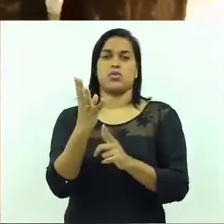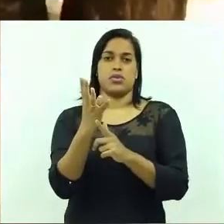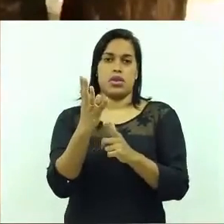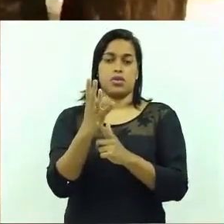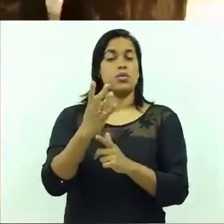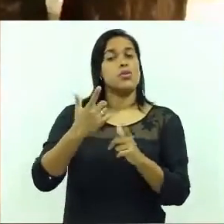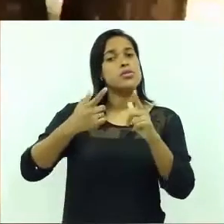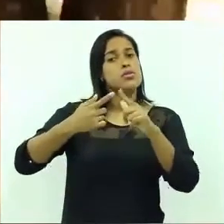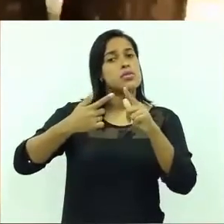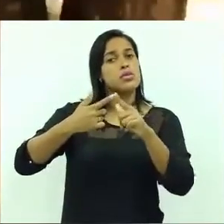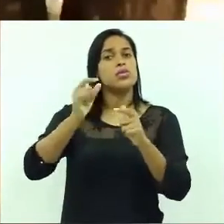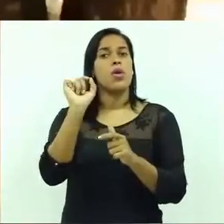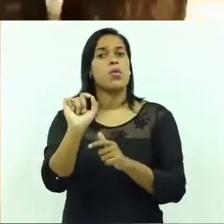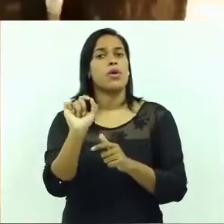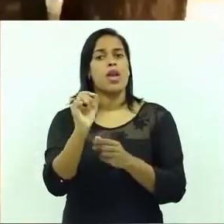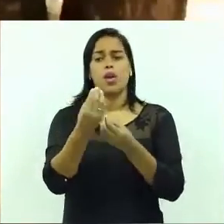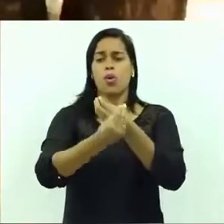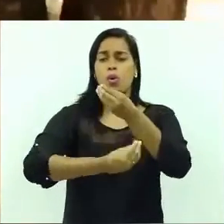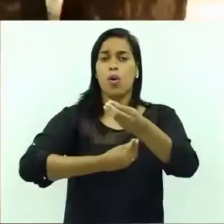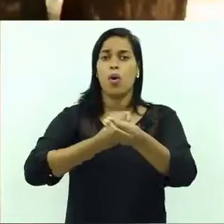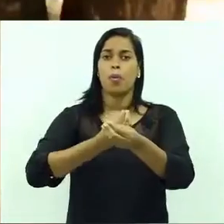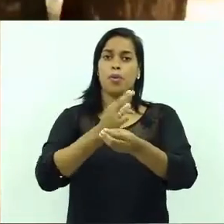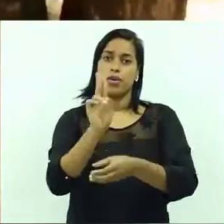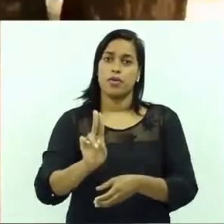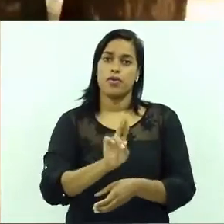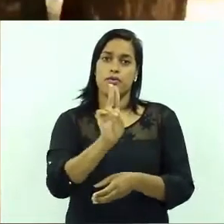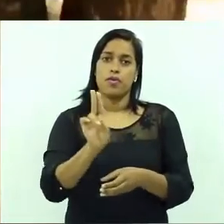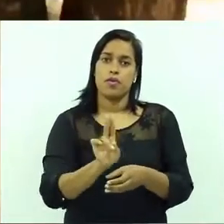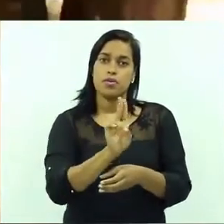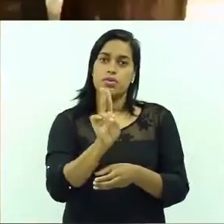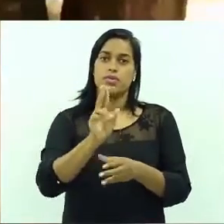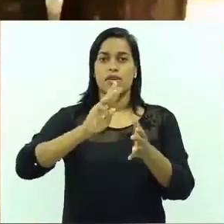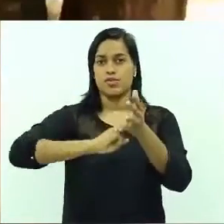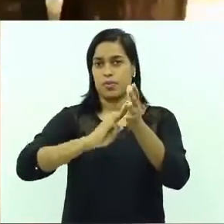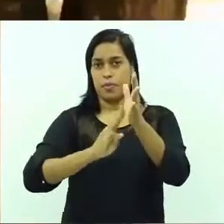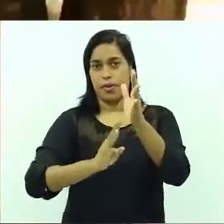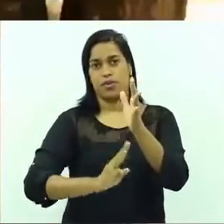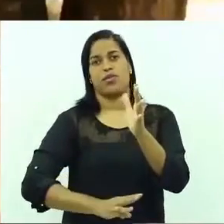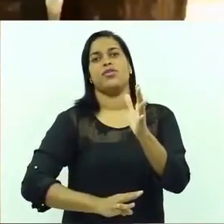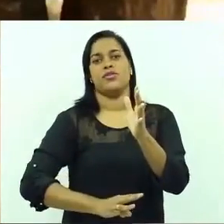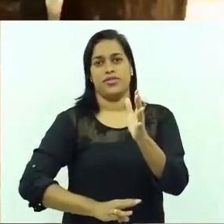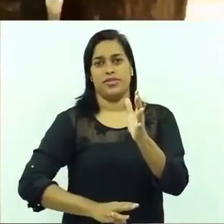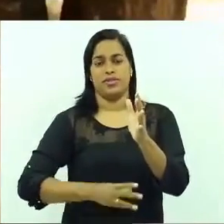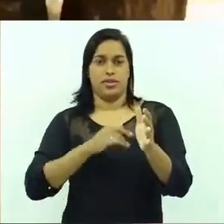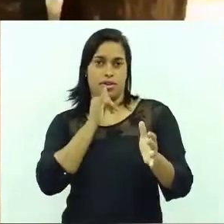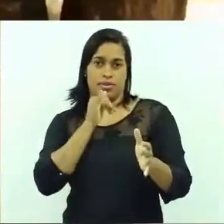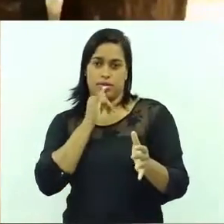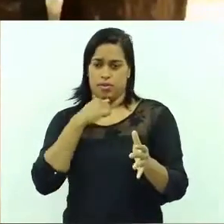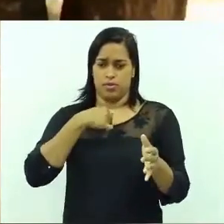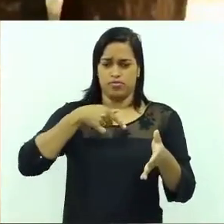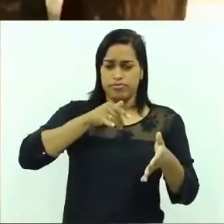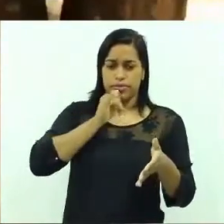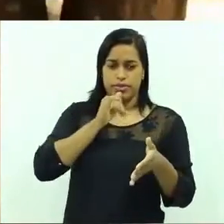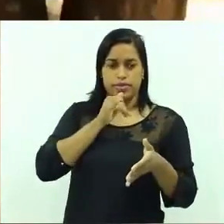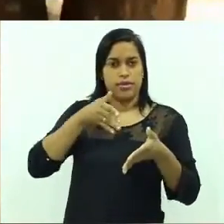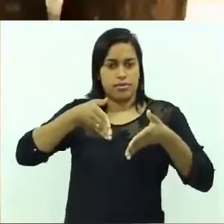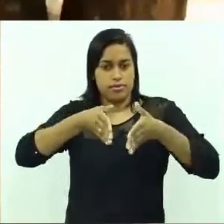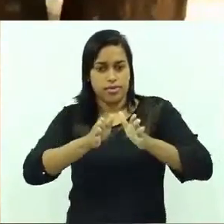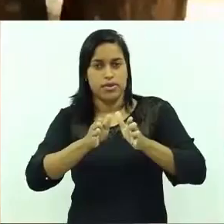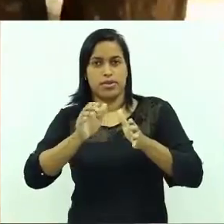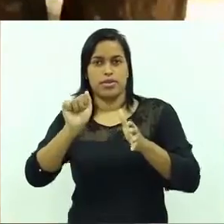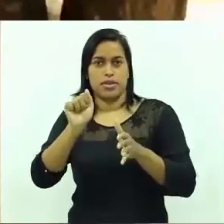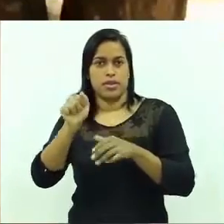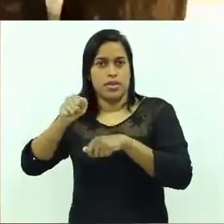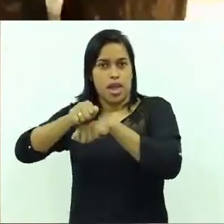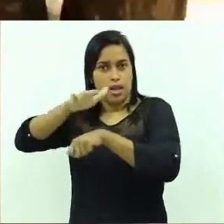E segundo, que rumo é esse que vai ser utilizado? E ele ainda te ajuda a corrigir. Opa, eu estou indo, por exemplo, de